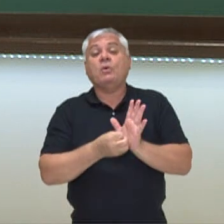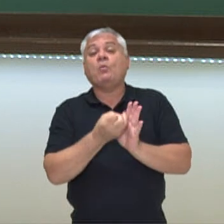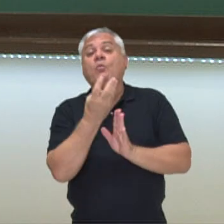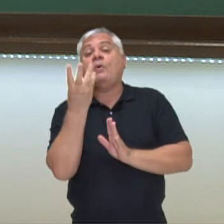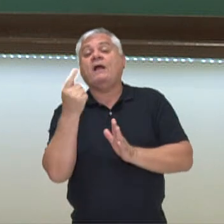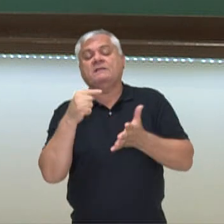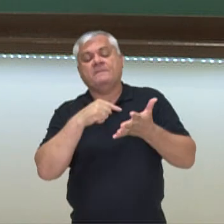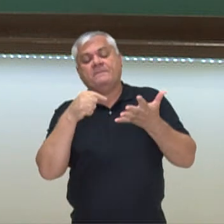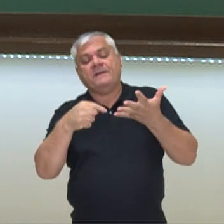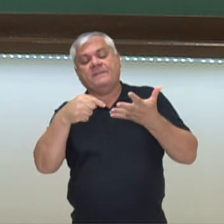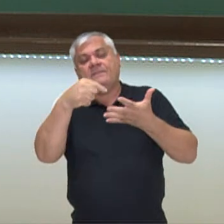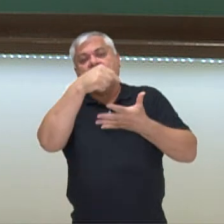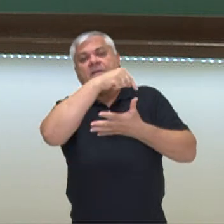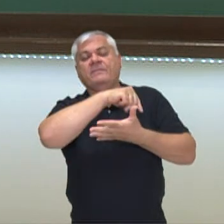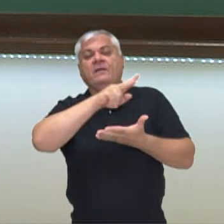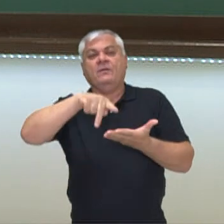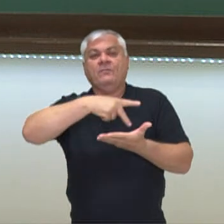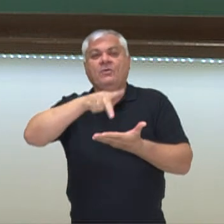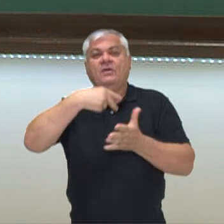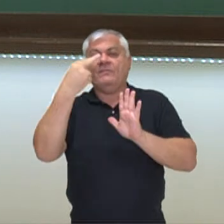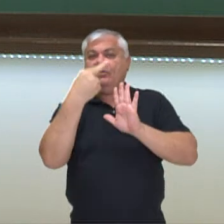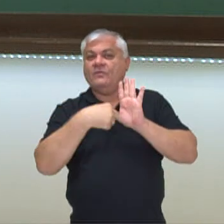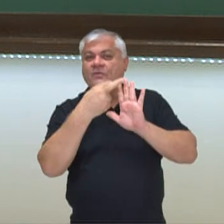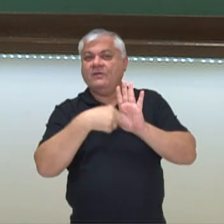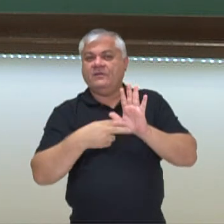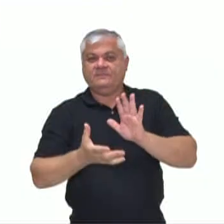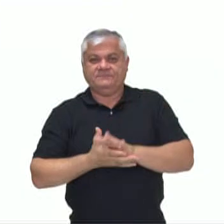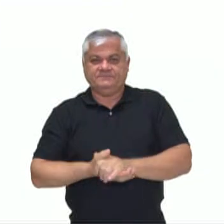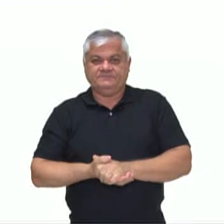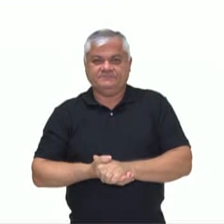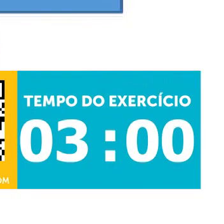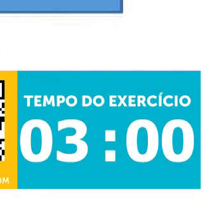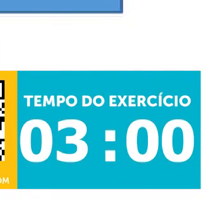categorias para o poema de acordo com o texto que a gente está estudando?